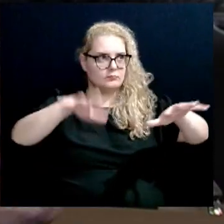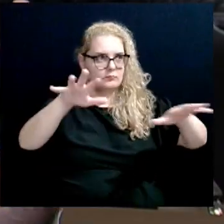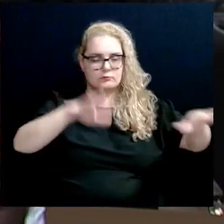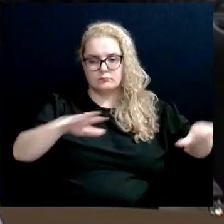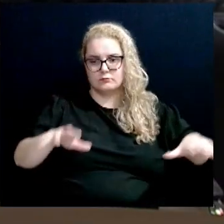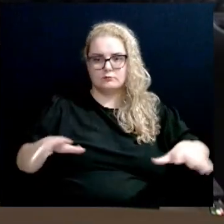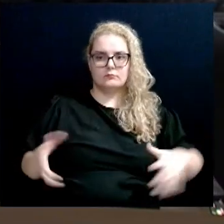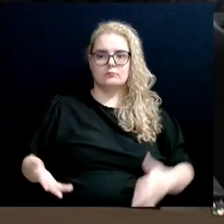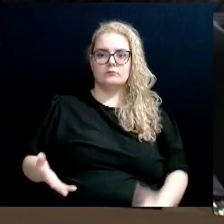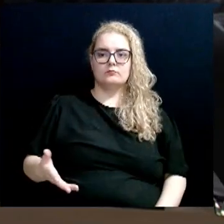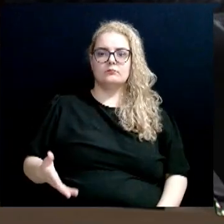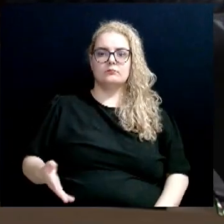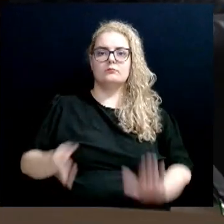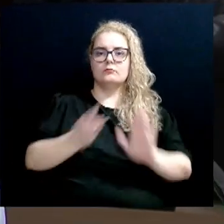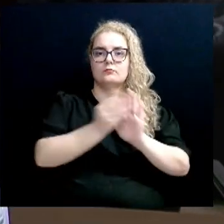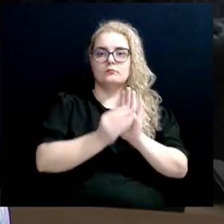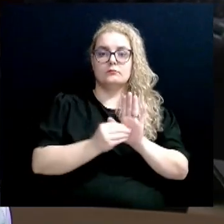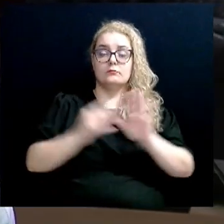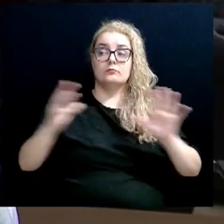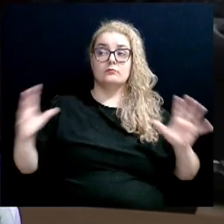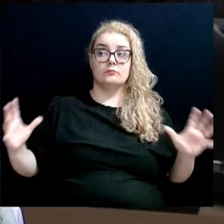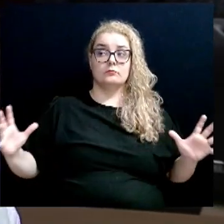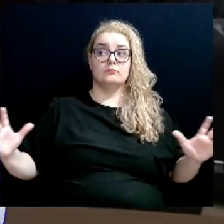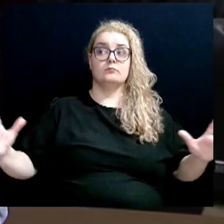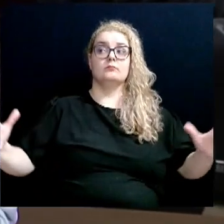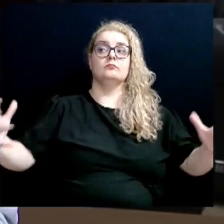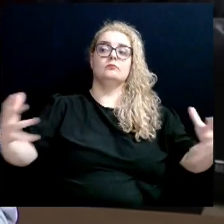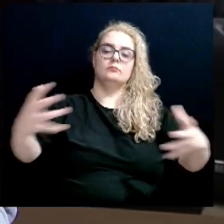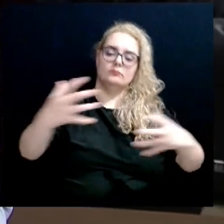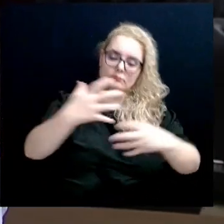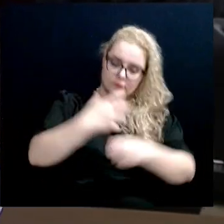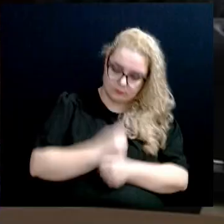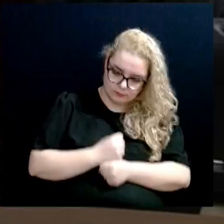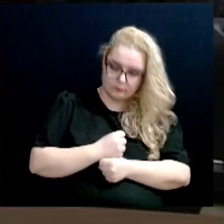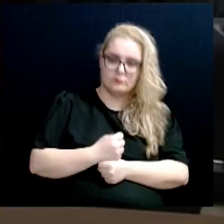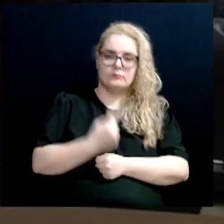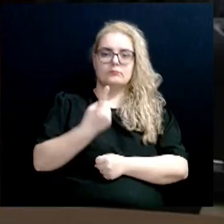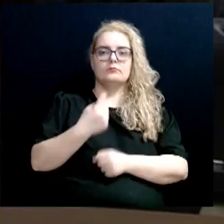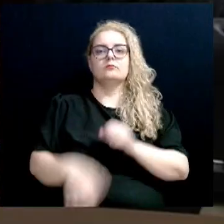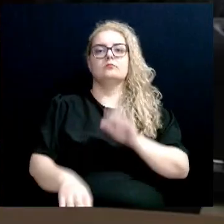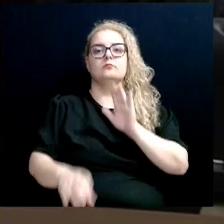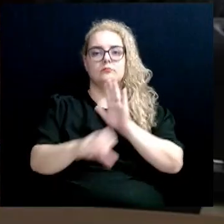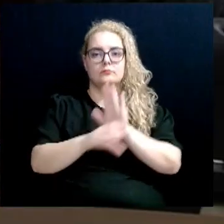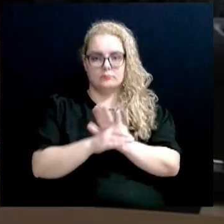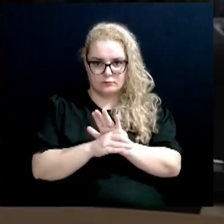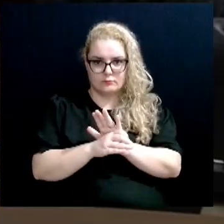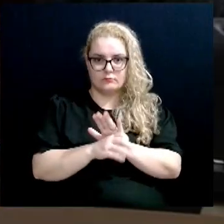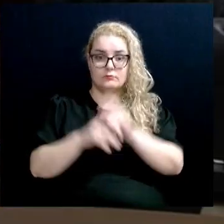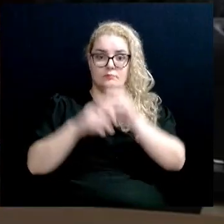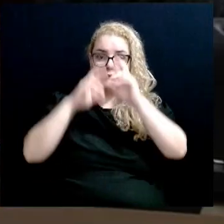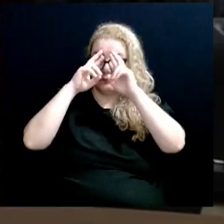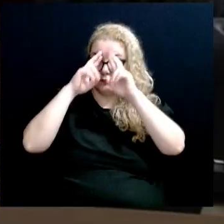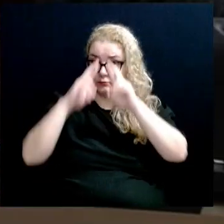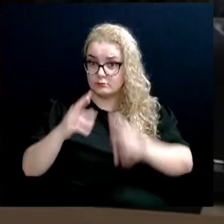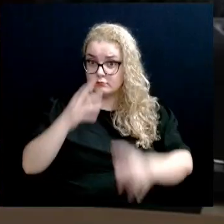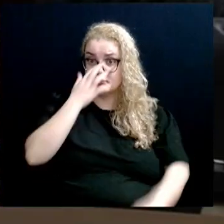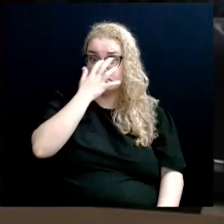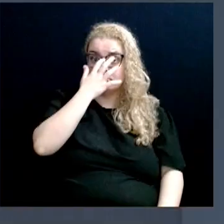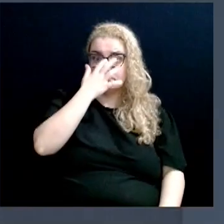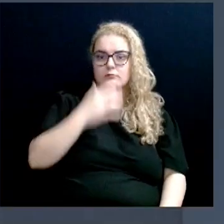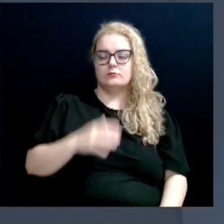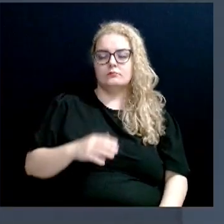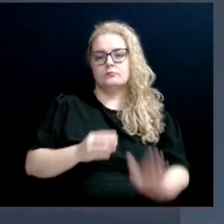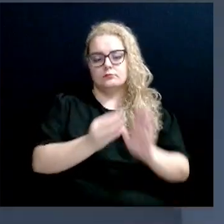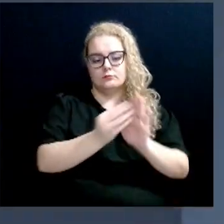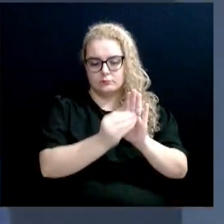e a gente está reunindo todas elas num código, respeitando o teor da lei original,